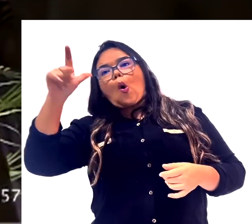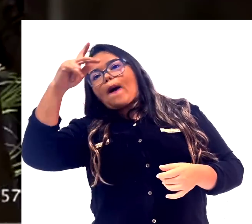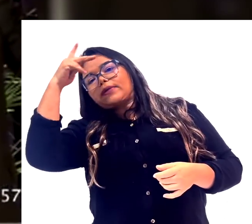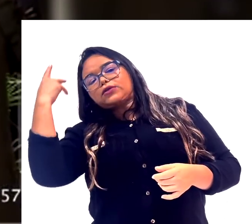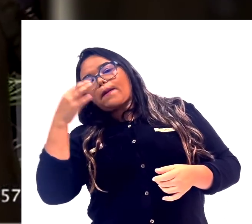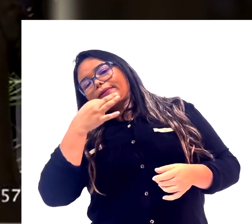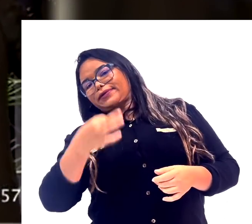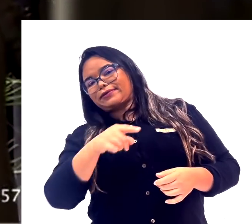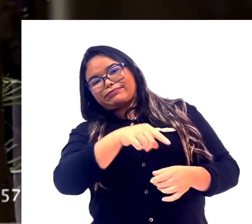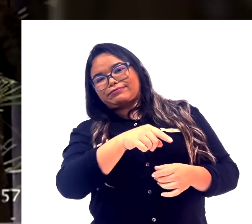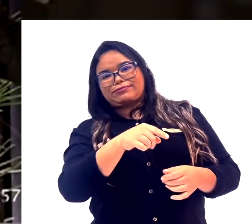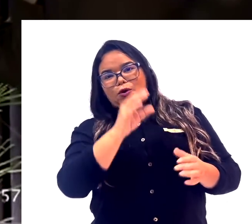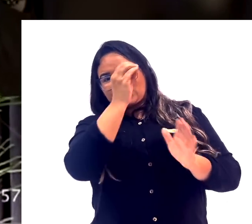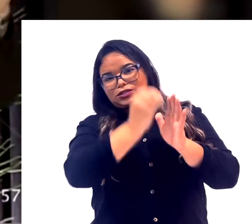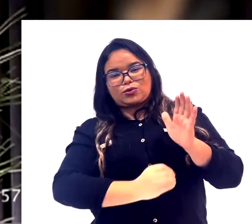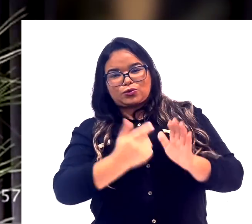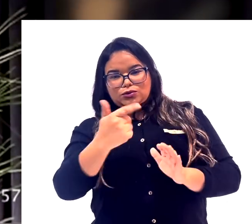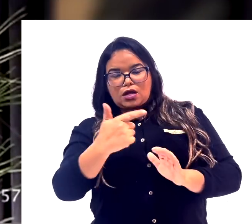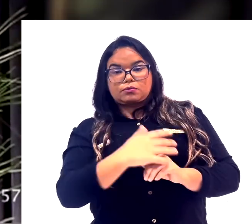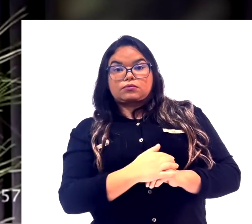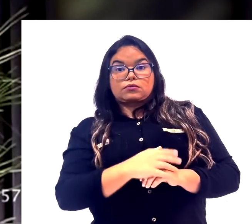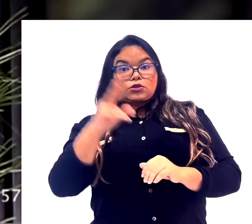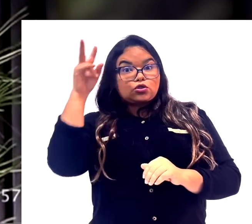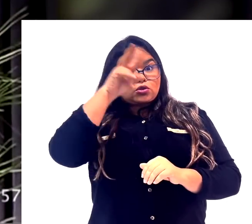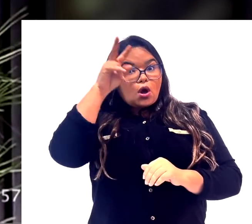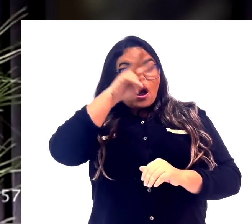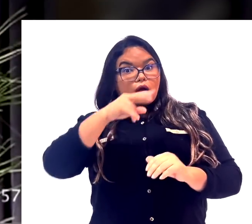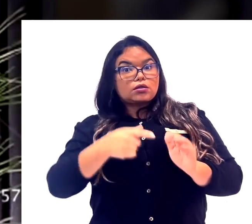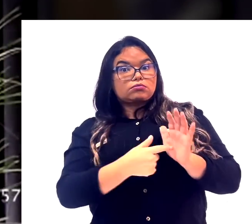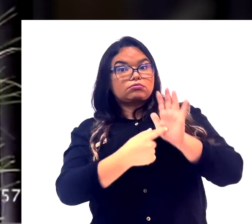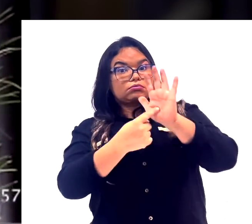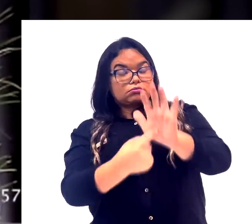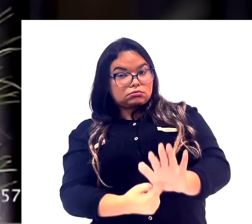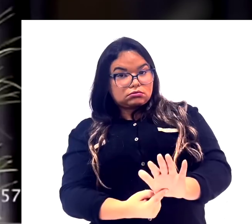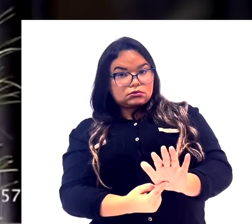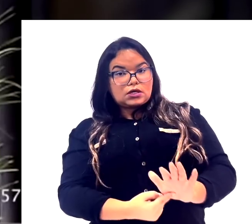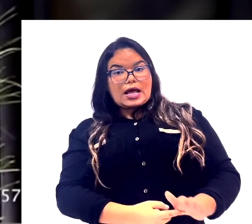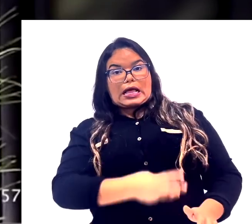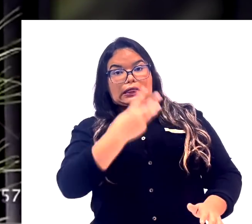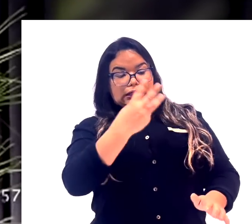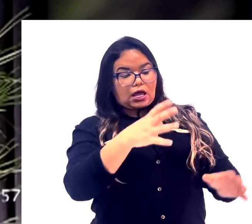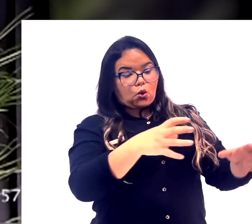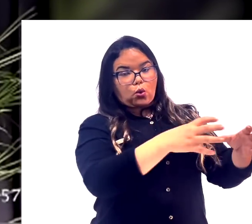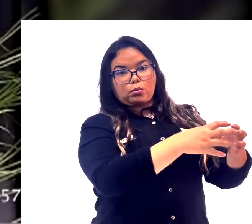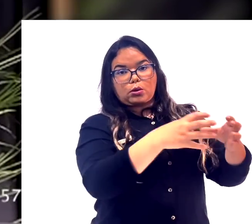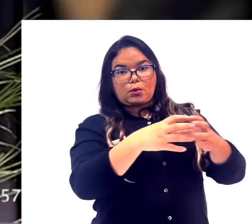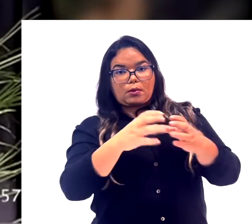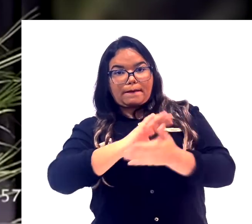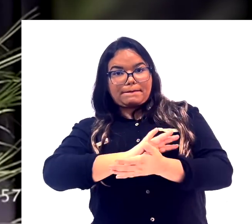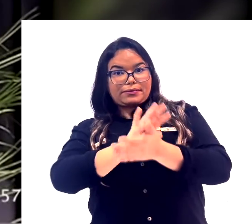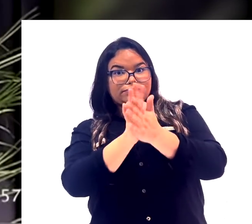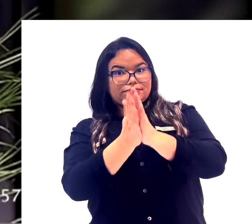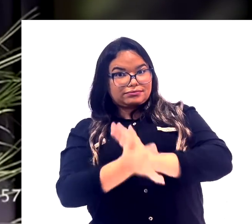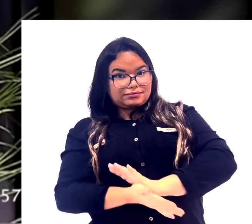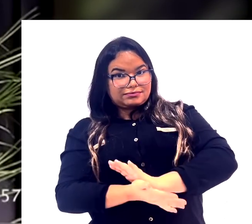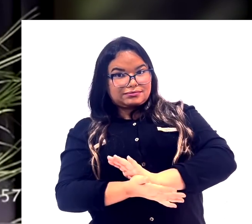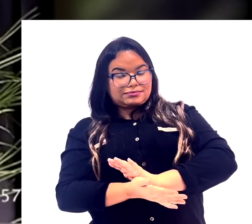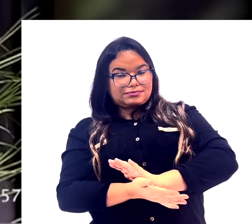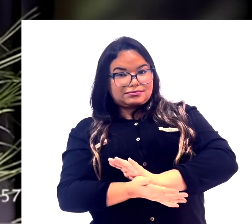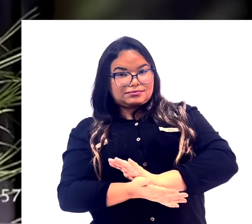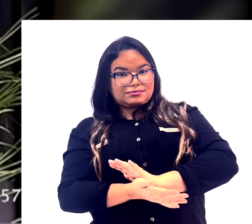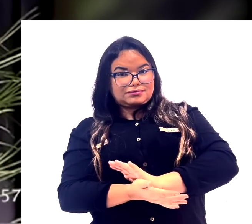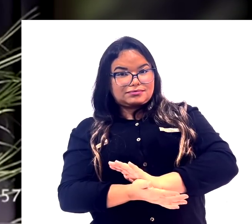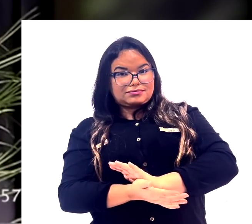Aparentemente, a história nos diz hoje que esses 3 poderes que foram removidos eram de profissão ariana. Em